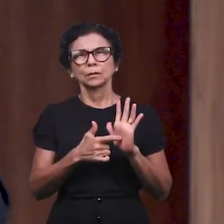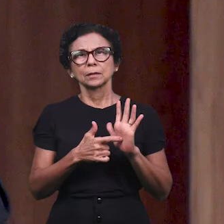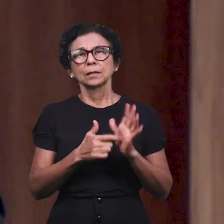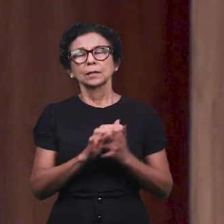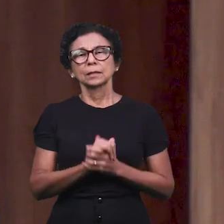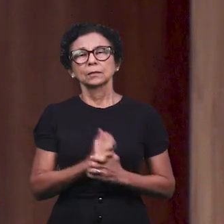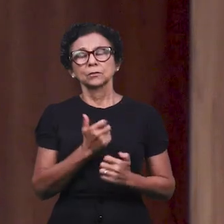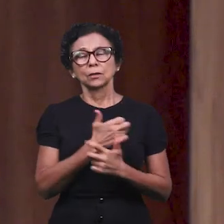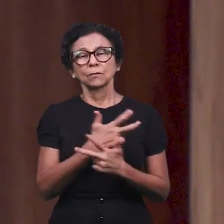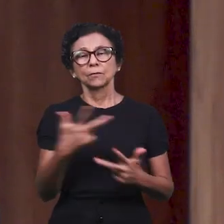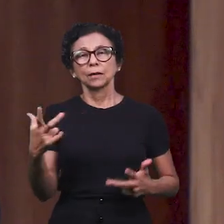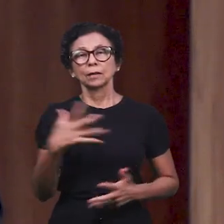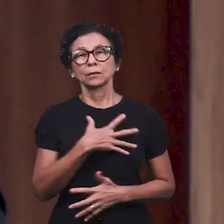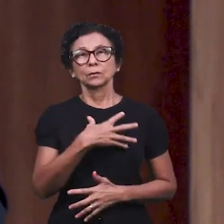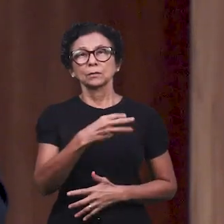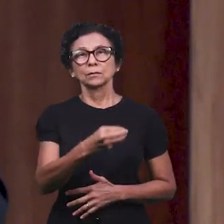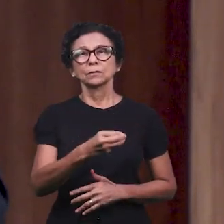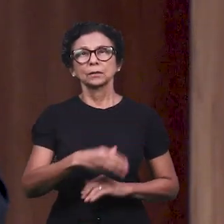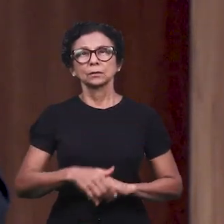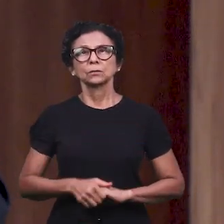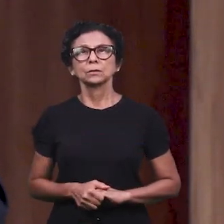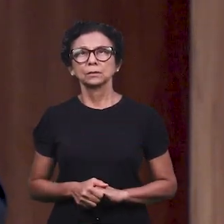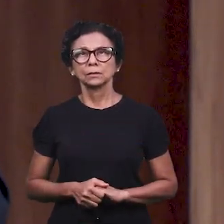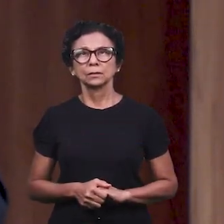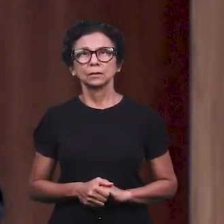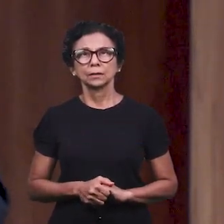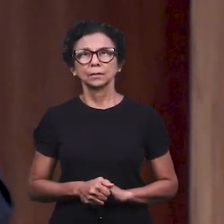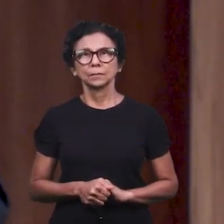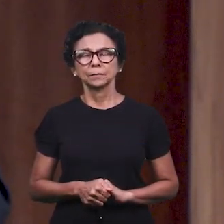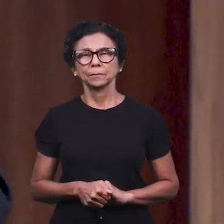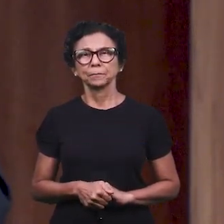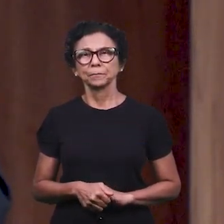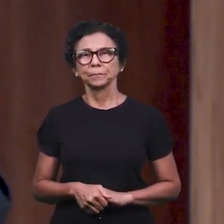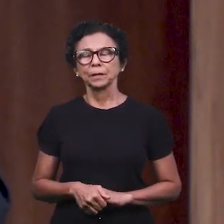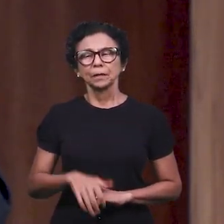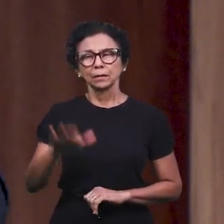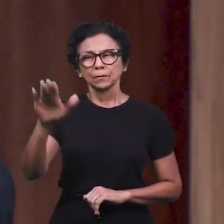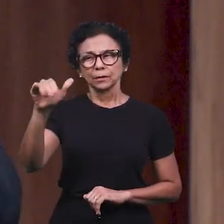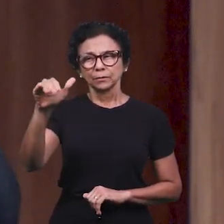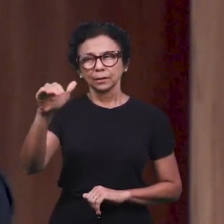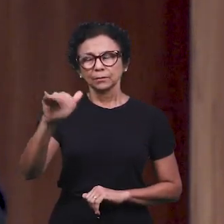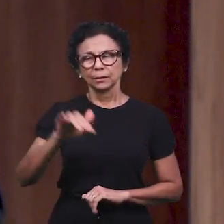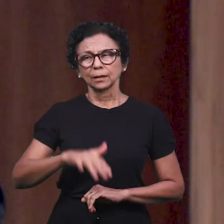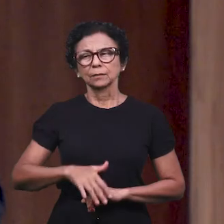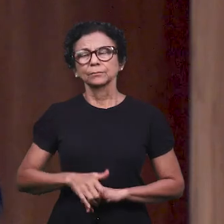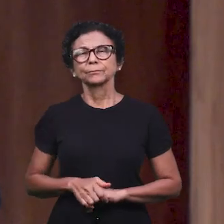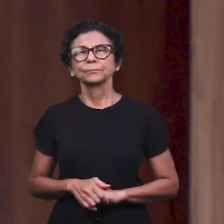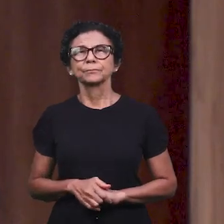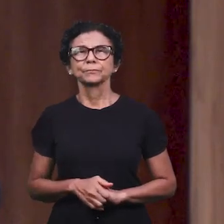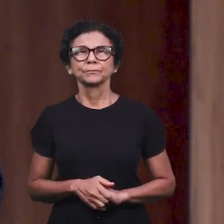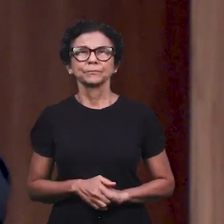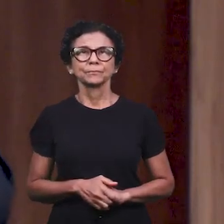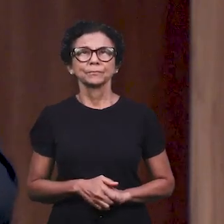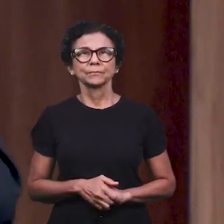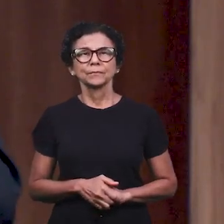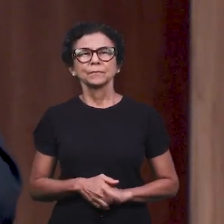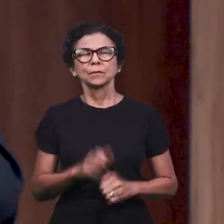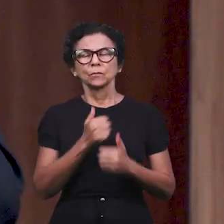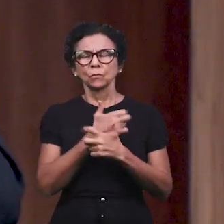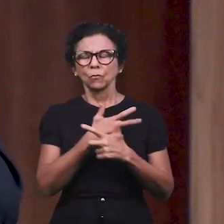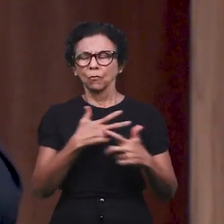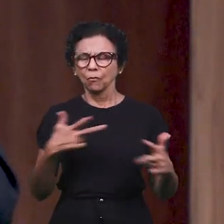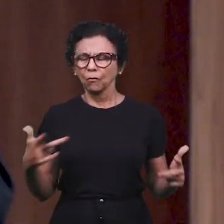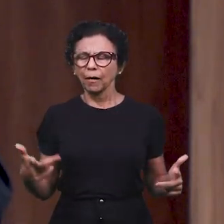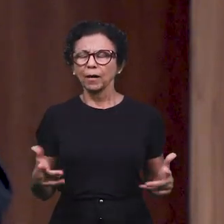direto ela colocada de lado. Mas ele sempre, não, vem cá, você também vai. Que coisa. Assim, ela conta